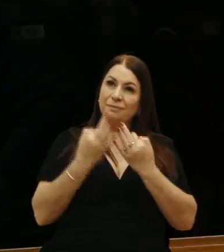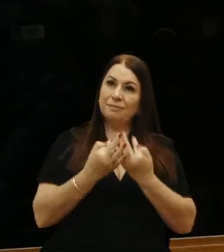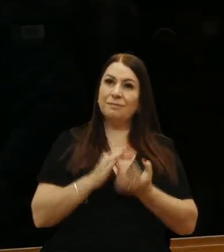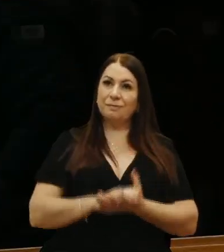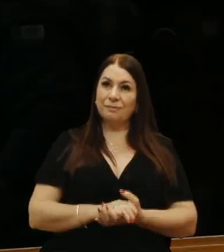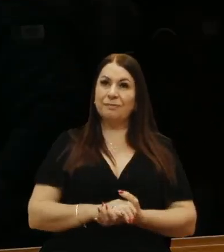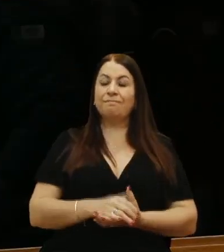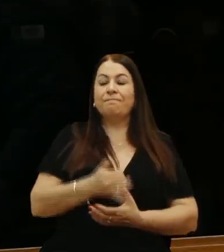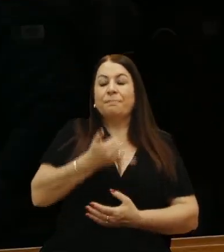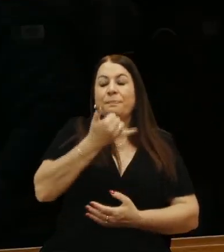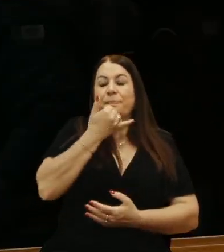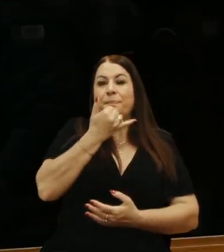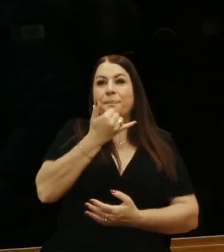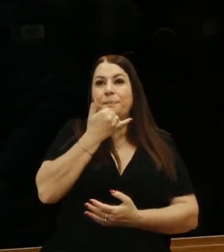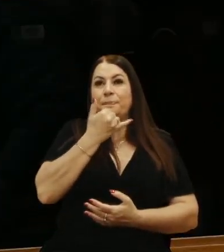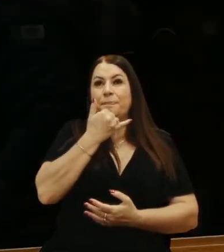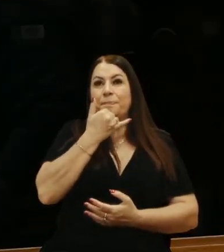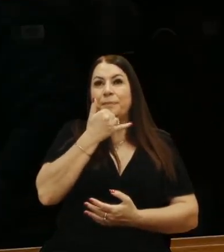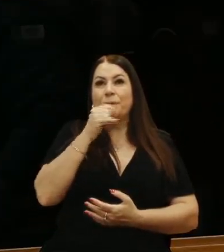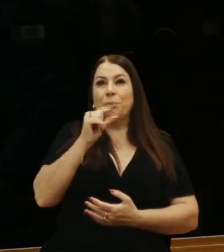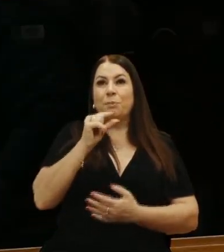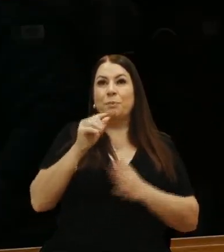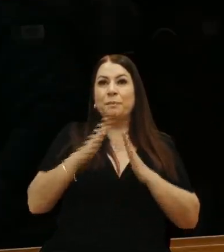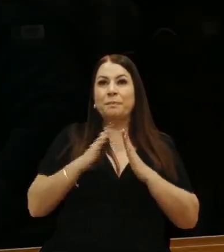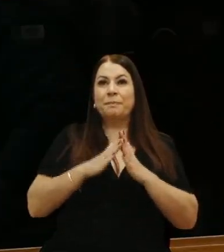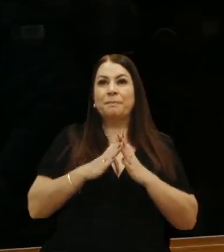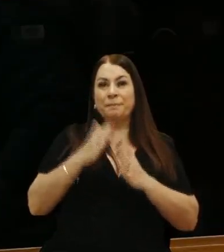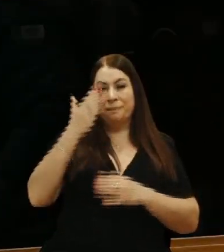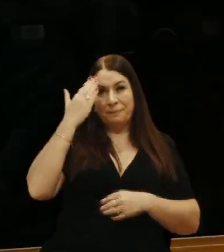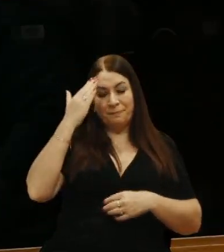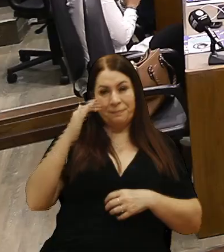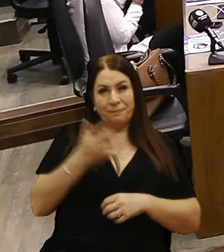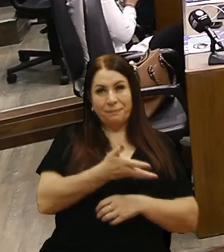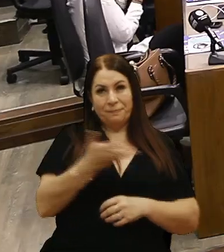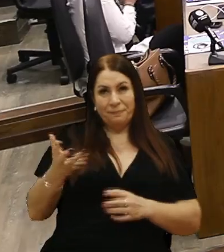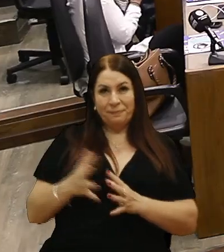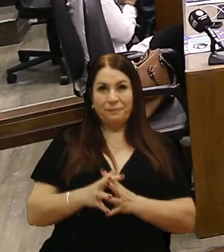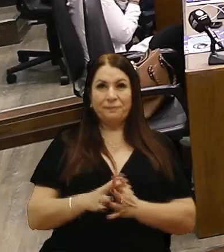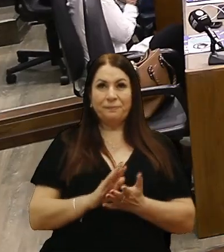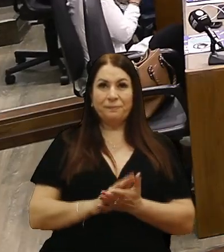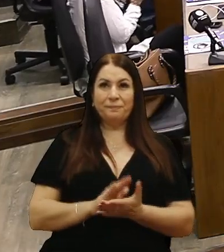E desculpa por estar tão pouco em casa. Obrigado a todos.